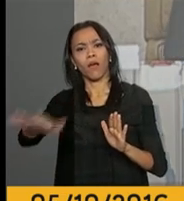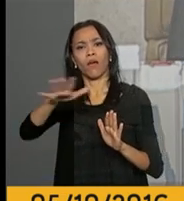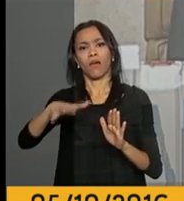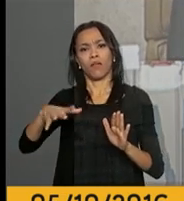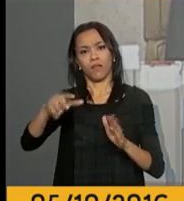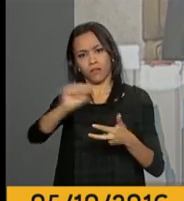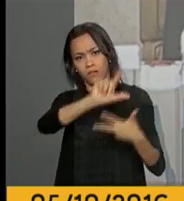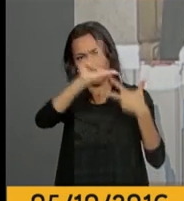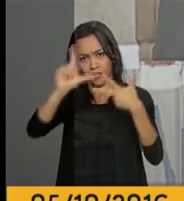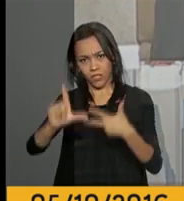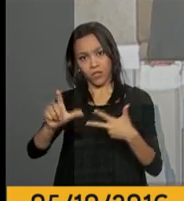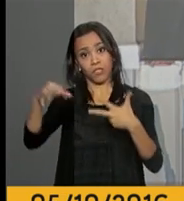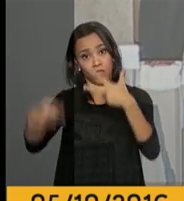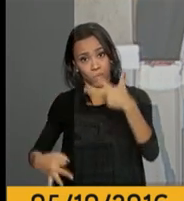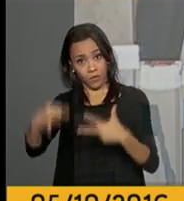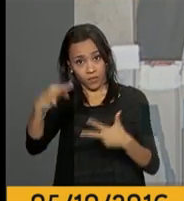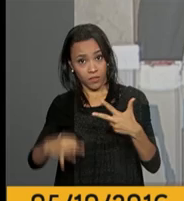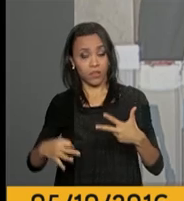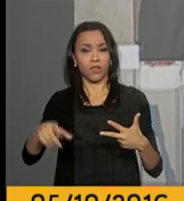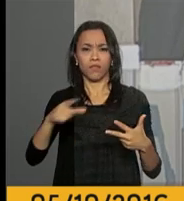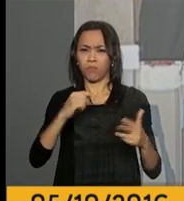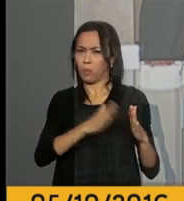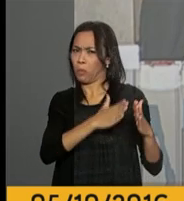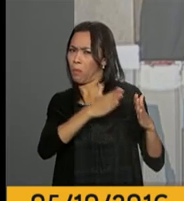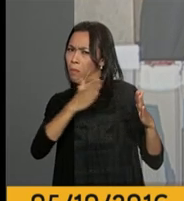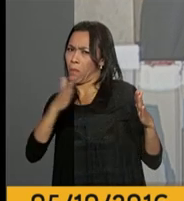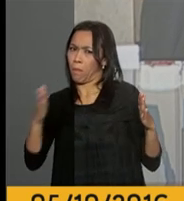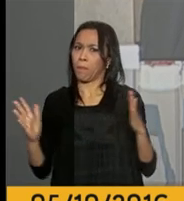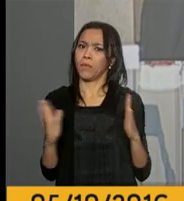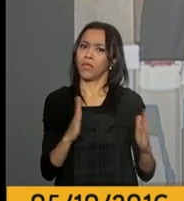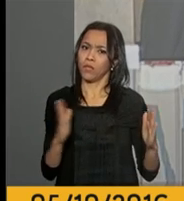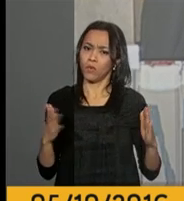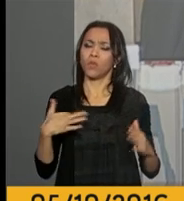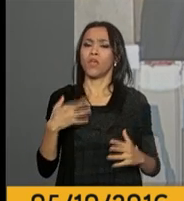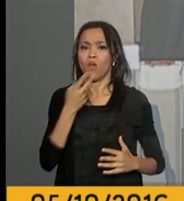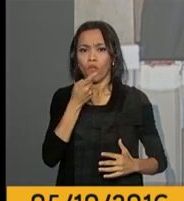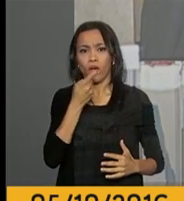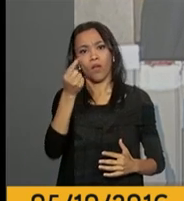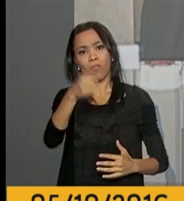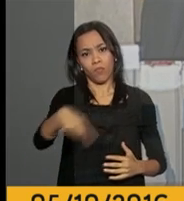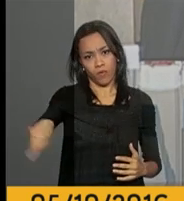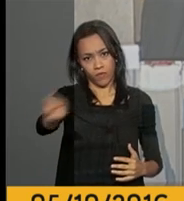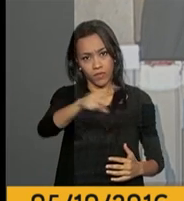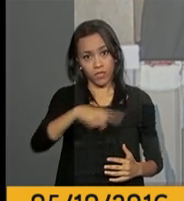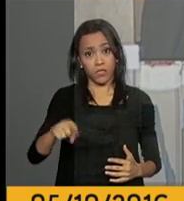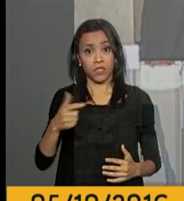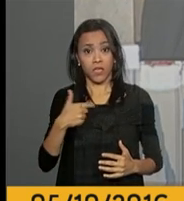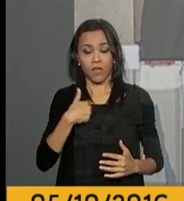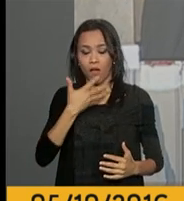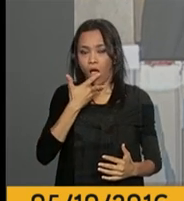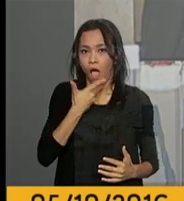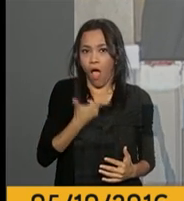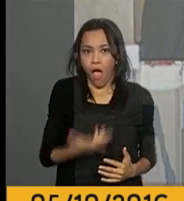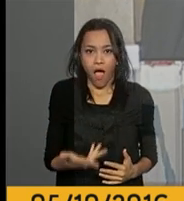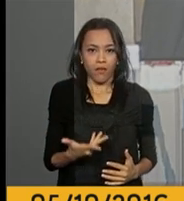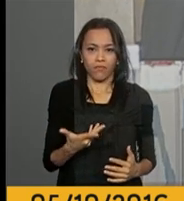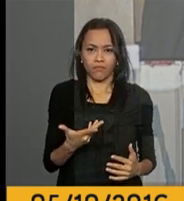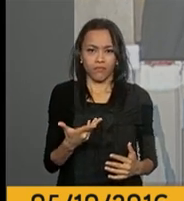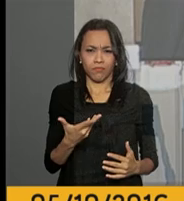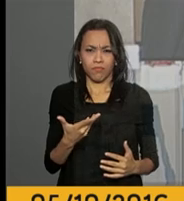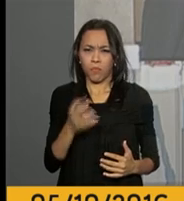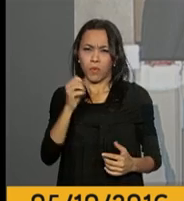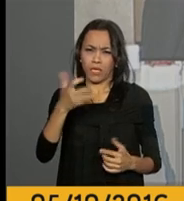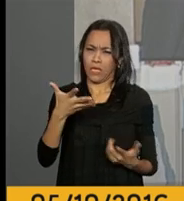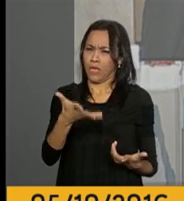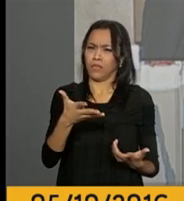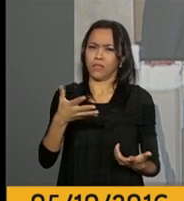alardeou durante um Largo período mas eu confesso que não me impressionei jamais com esse argumento